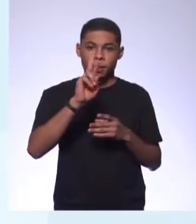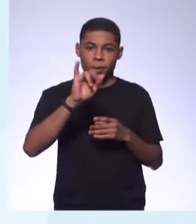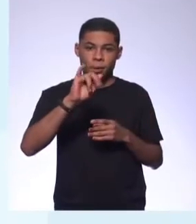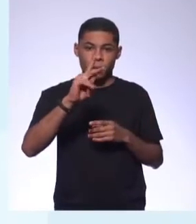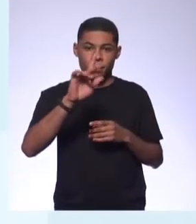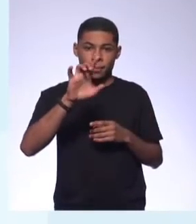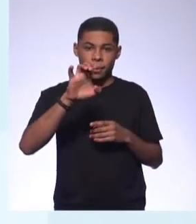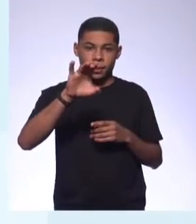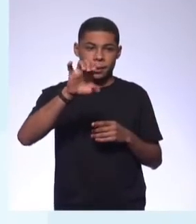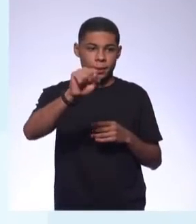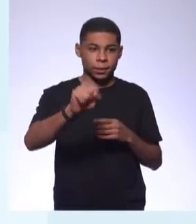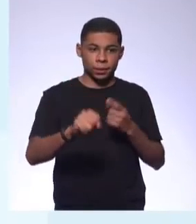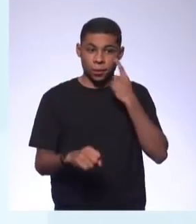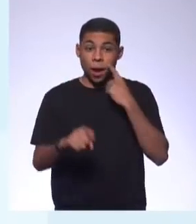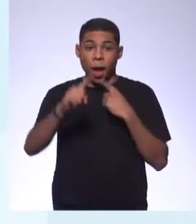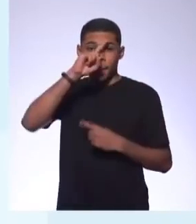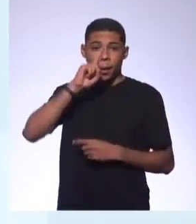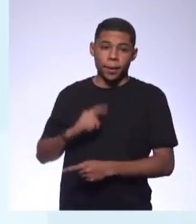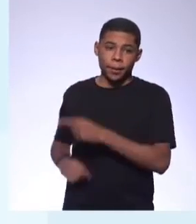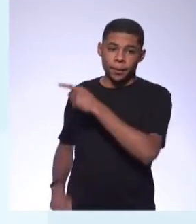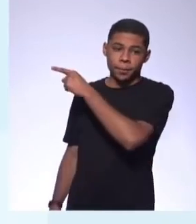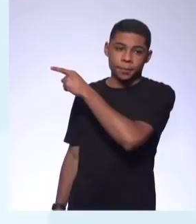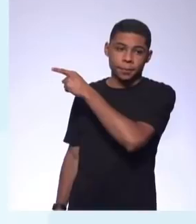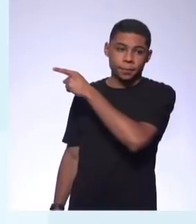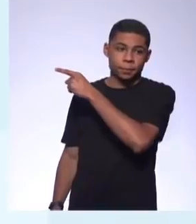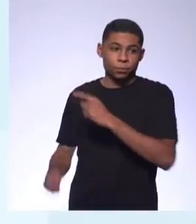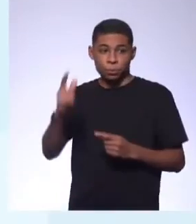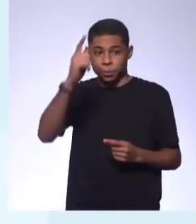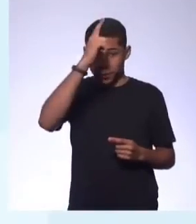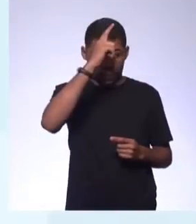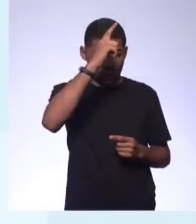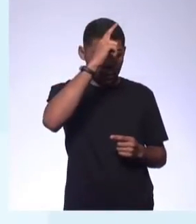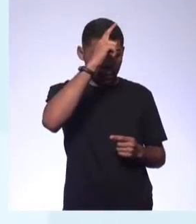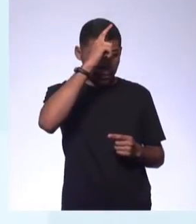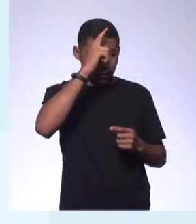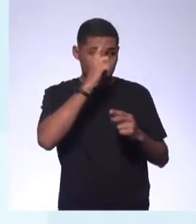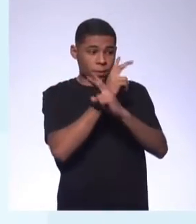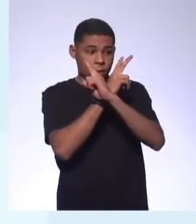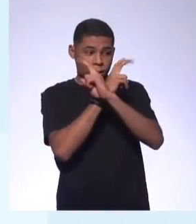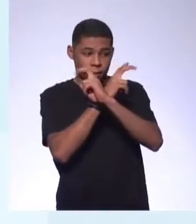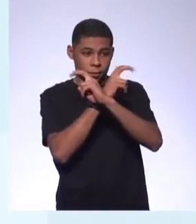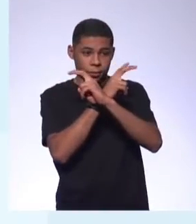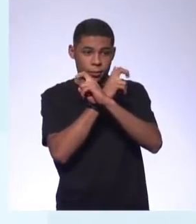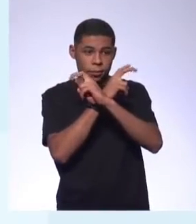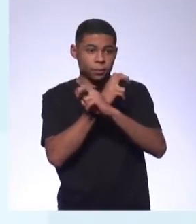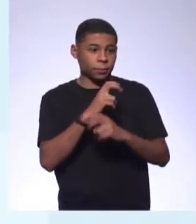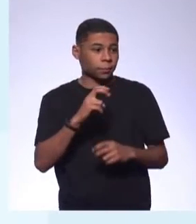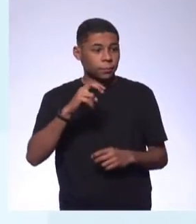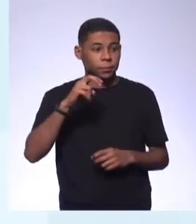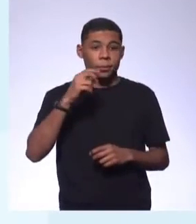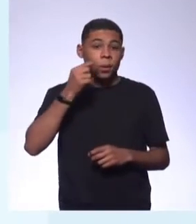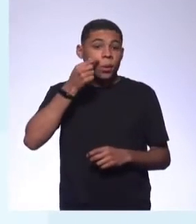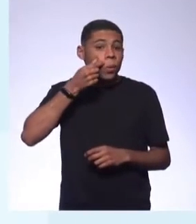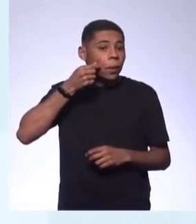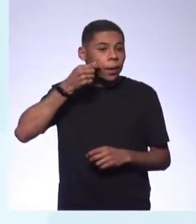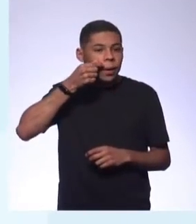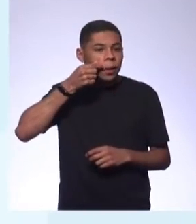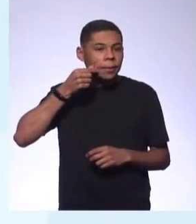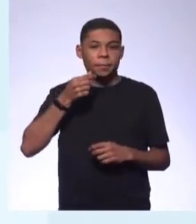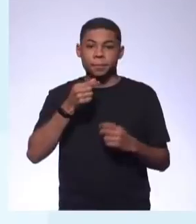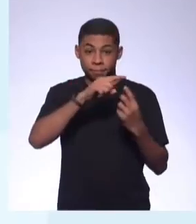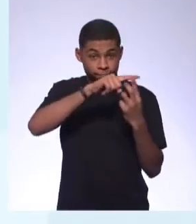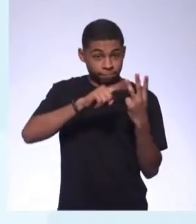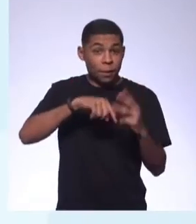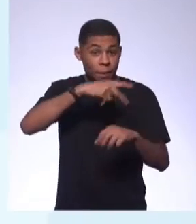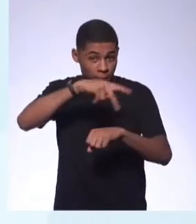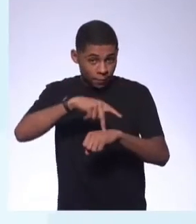potências centrais aí, em amarelo, Alemanha, Áustria-Hungria e Império Otomano, e as em verde, tríplice entente, formadas